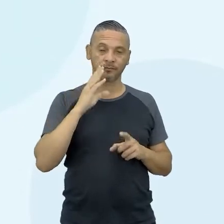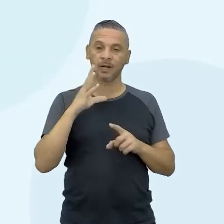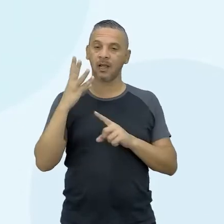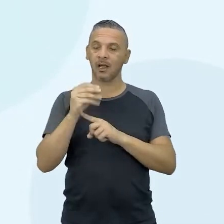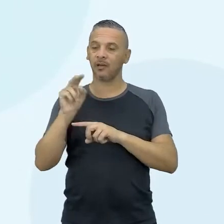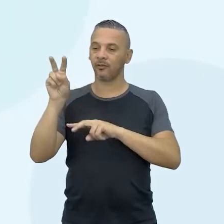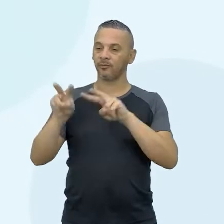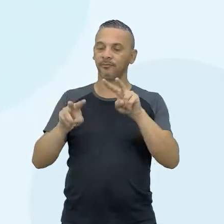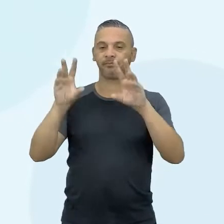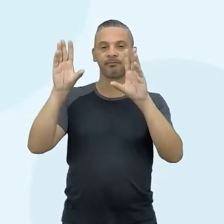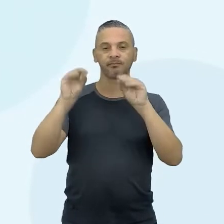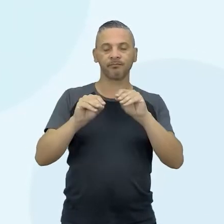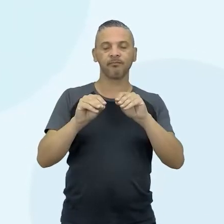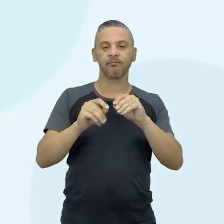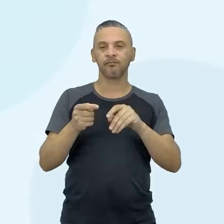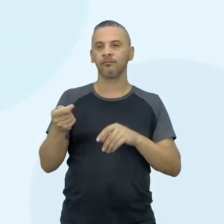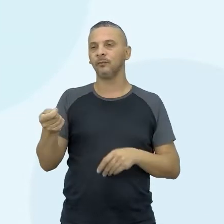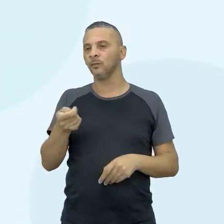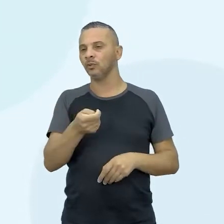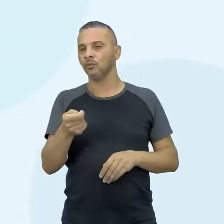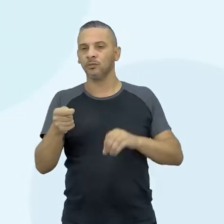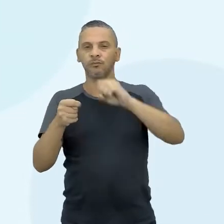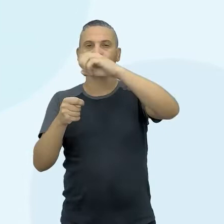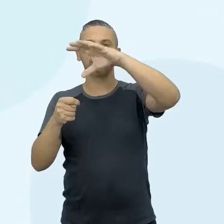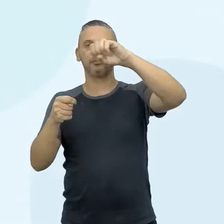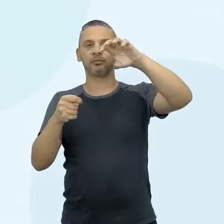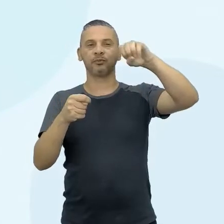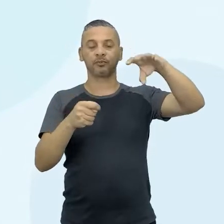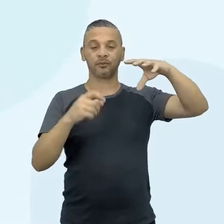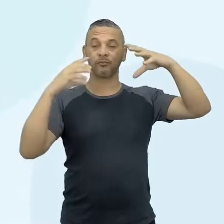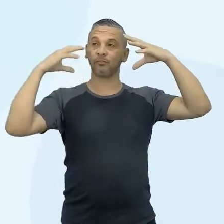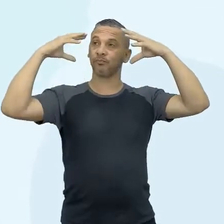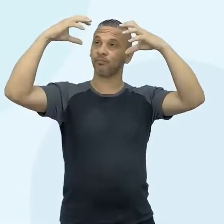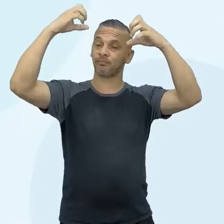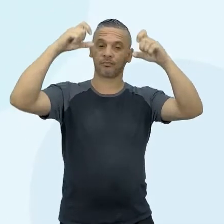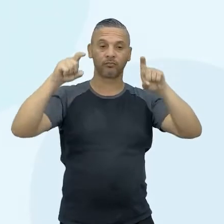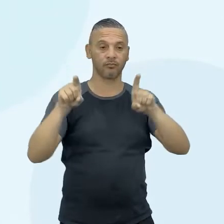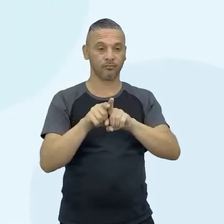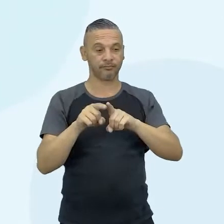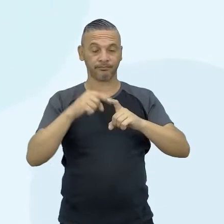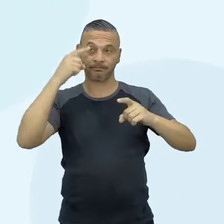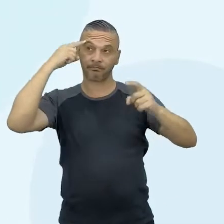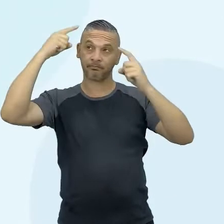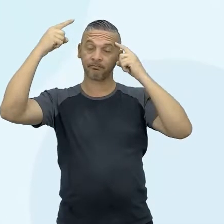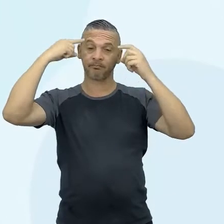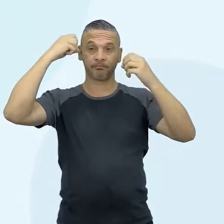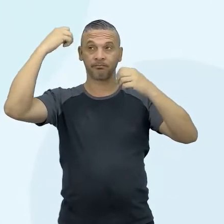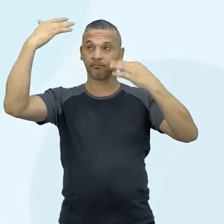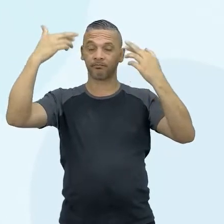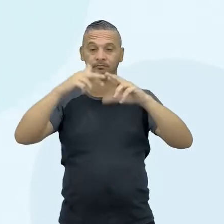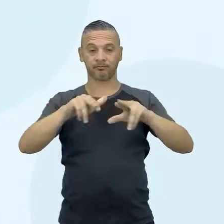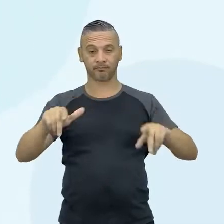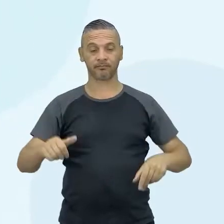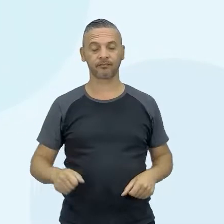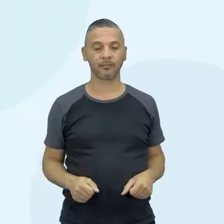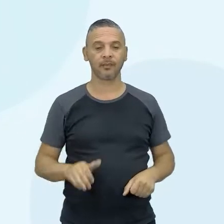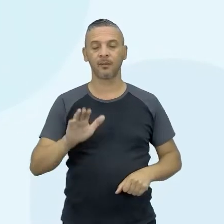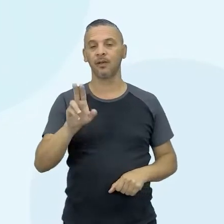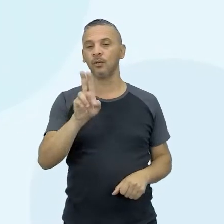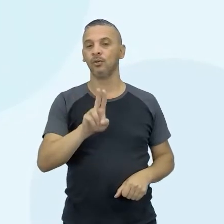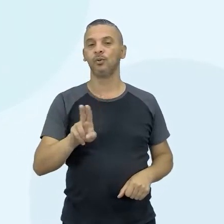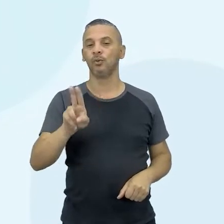com Sim. lanternas. Sim, é possível. Tudo no escuro. Olha, quantas ideias a gente tem aqui. E será que se a gente